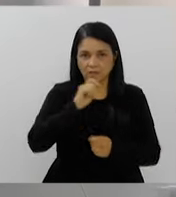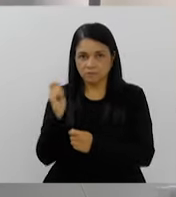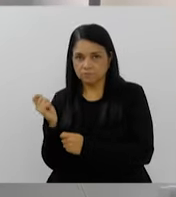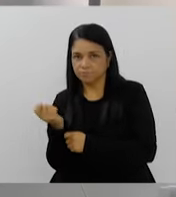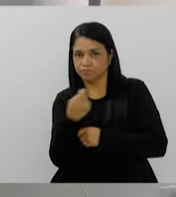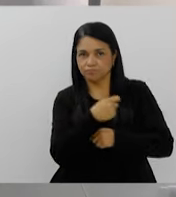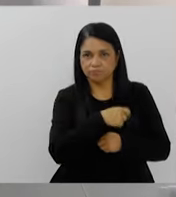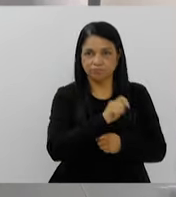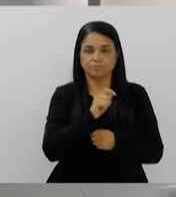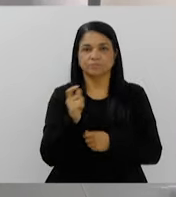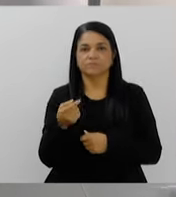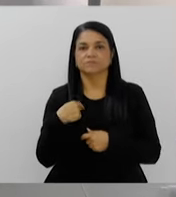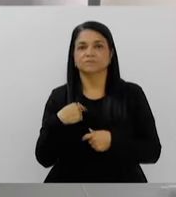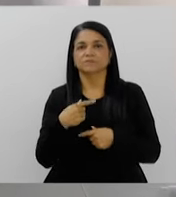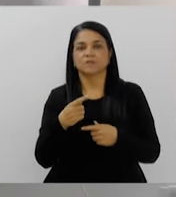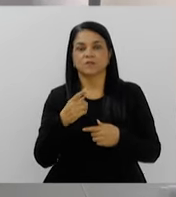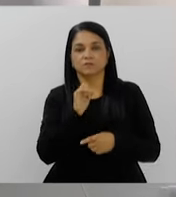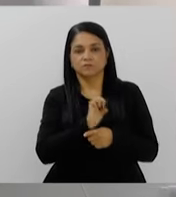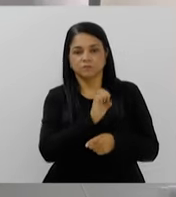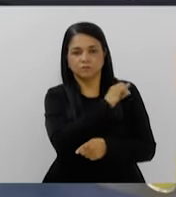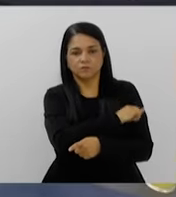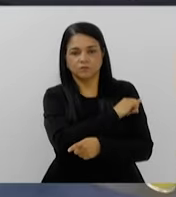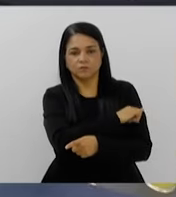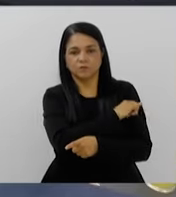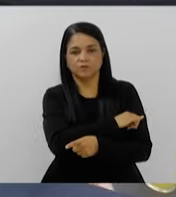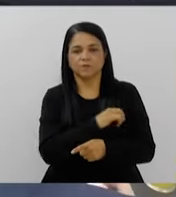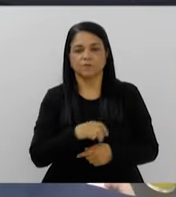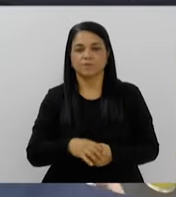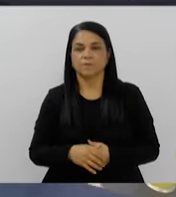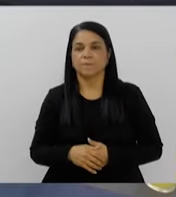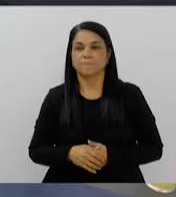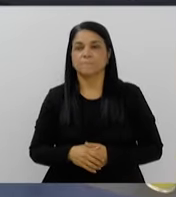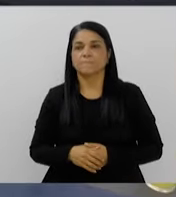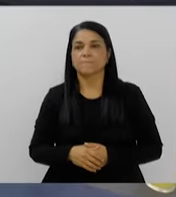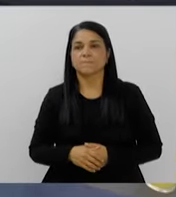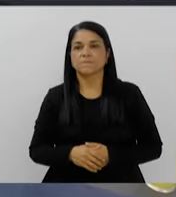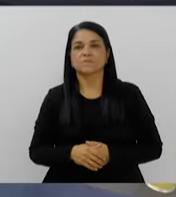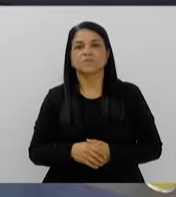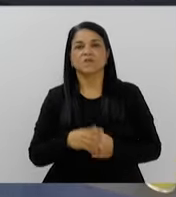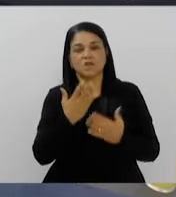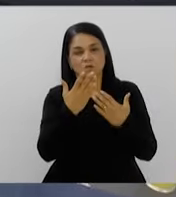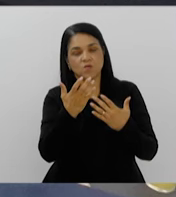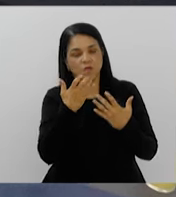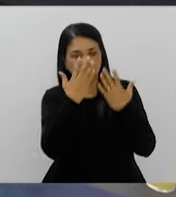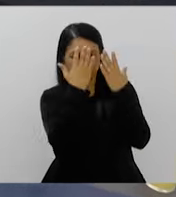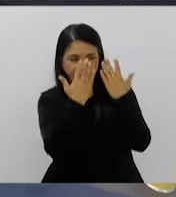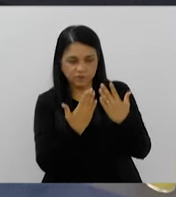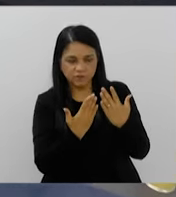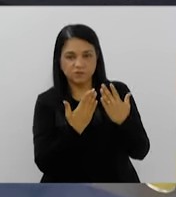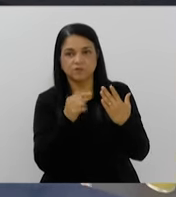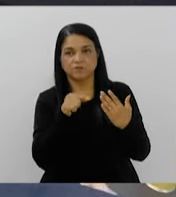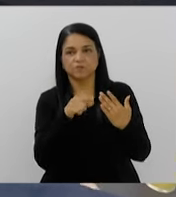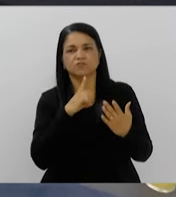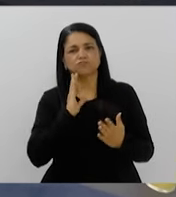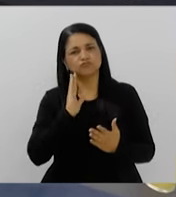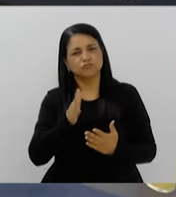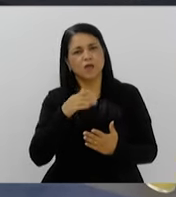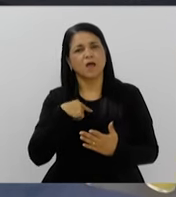Janeiro. Senhor presidente. Deputado Luiz Paulo. Eu também quero vista por uma sessão, porque eu